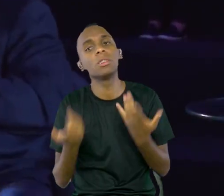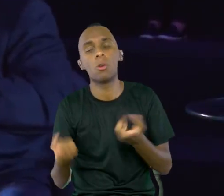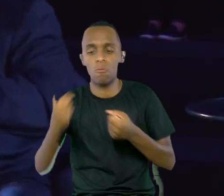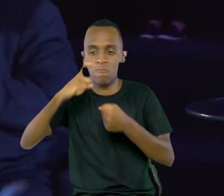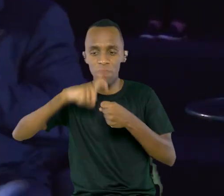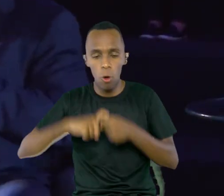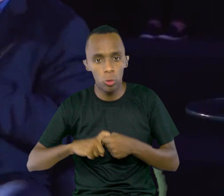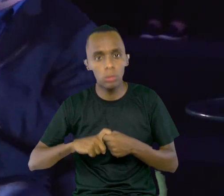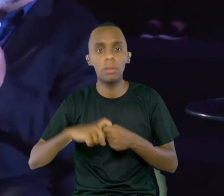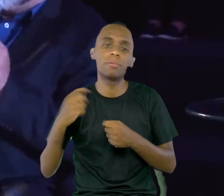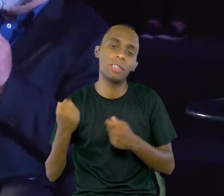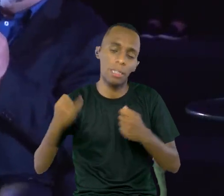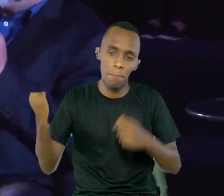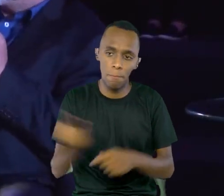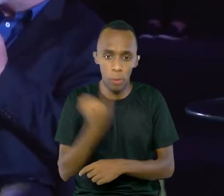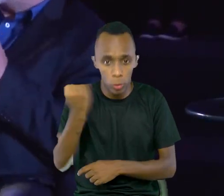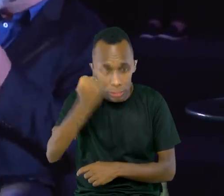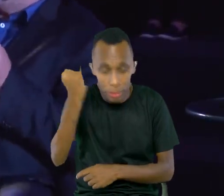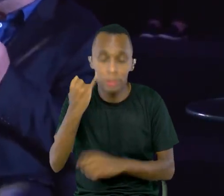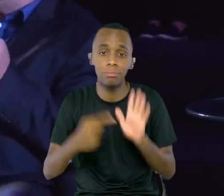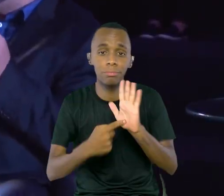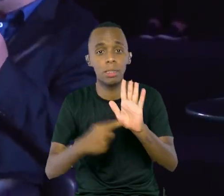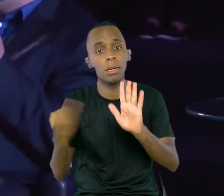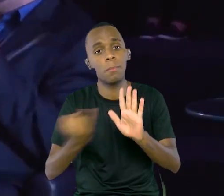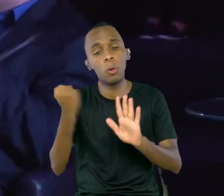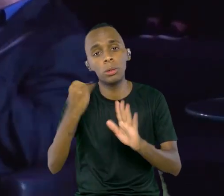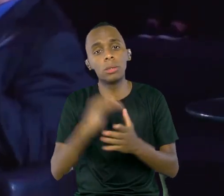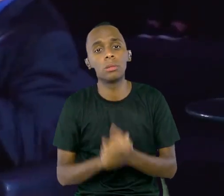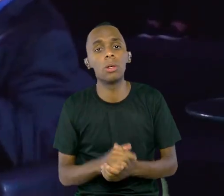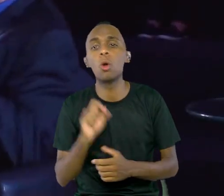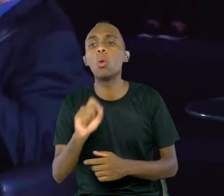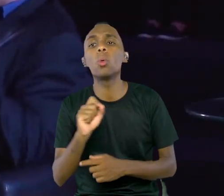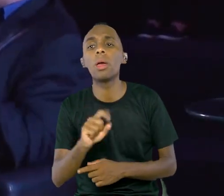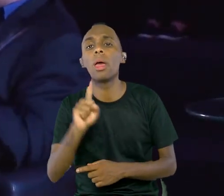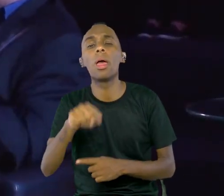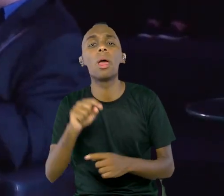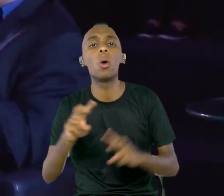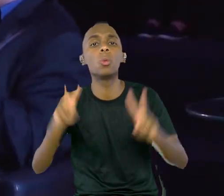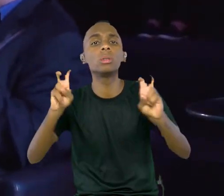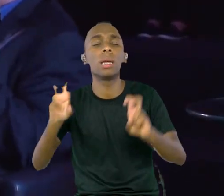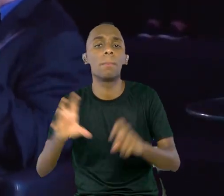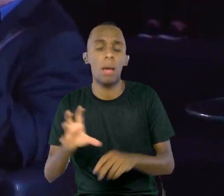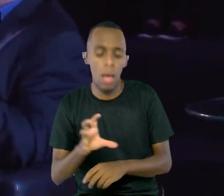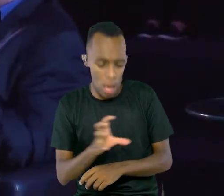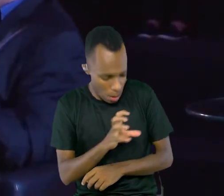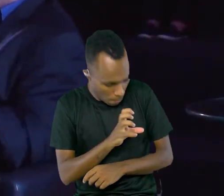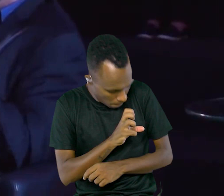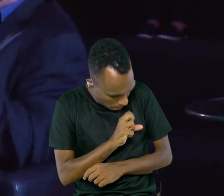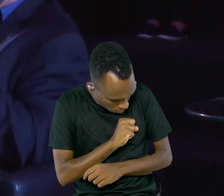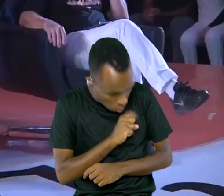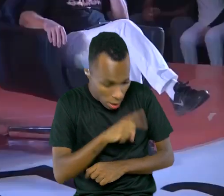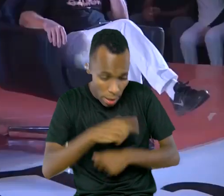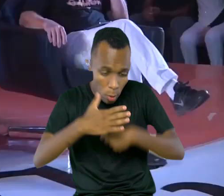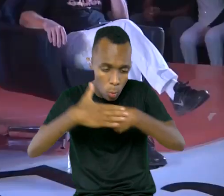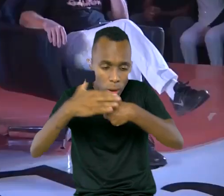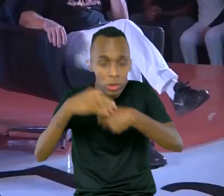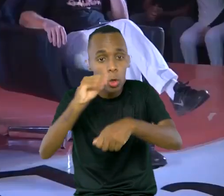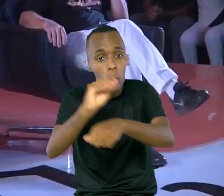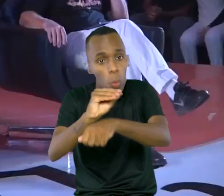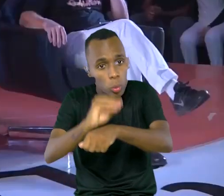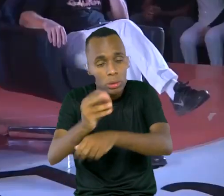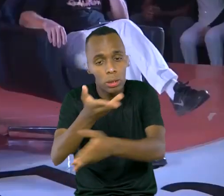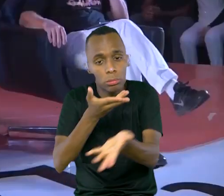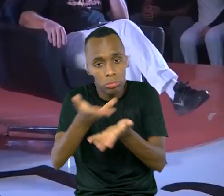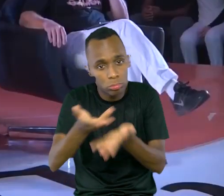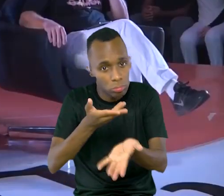hora, volta um passo que é necessário trazer à tona. O que é a ideia de um amor? É um